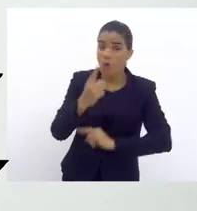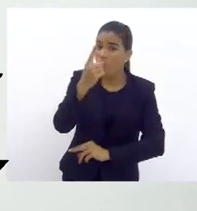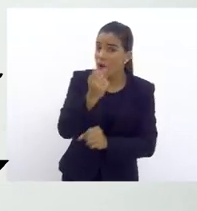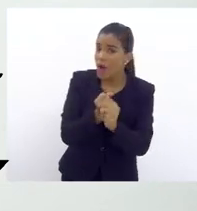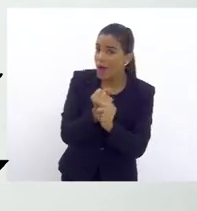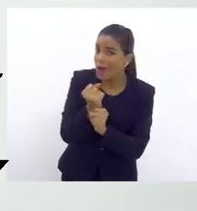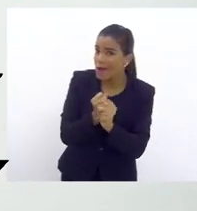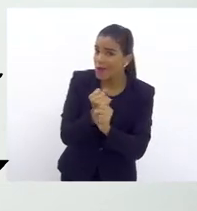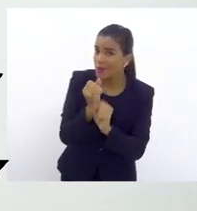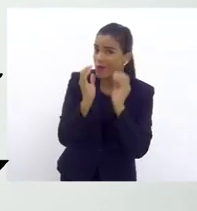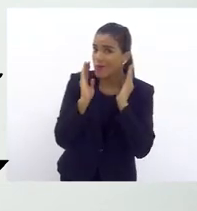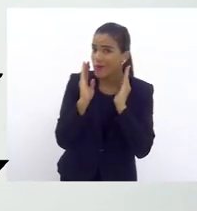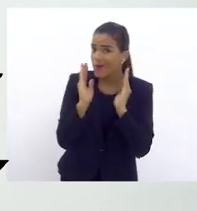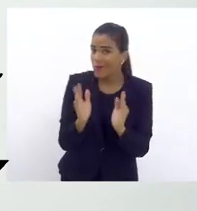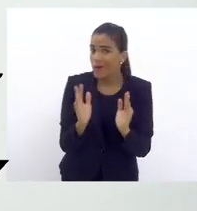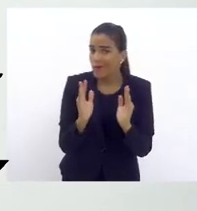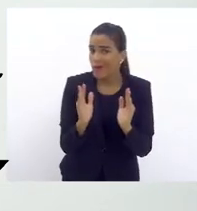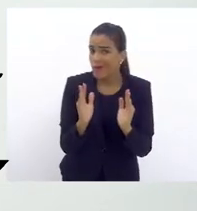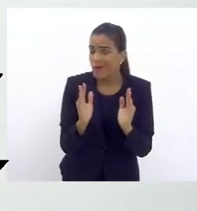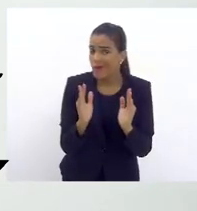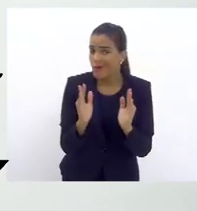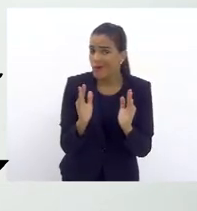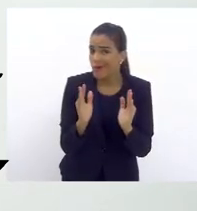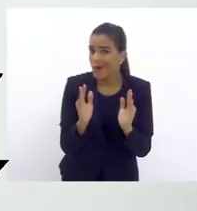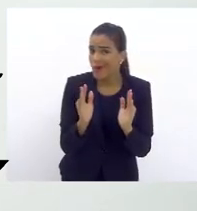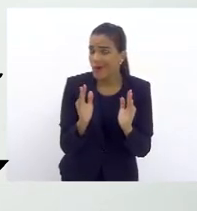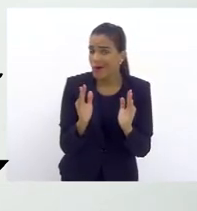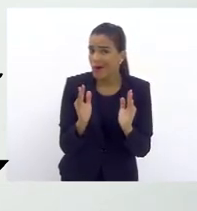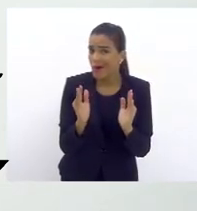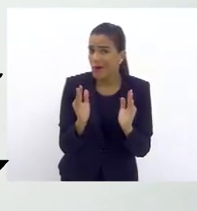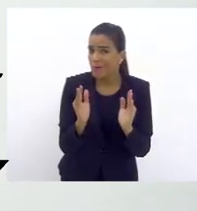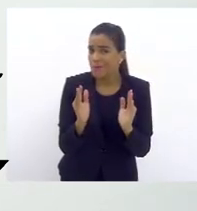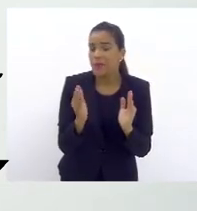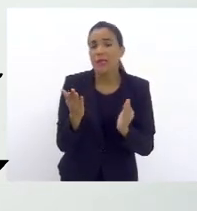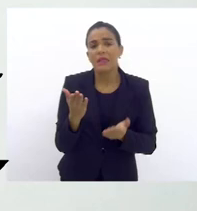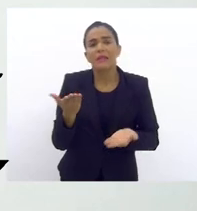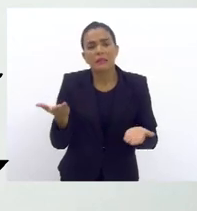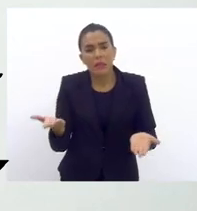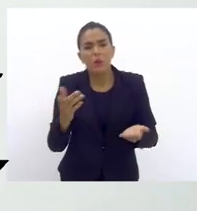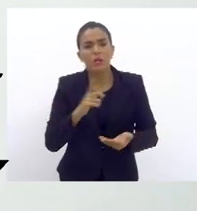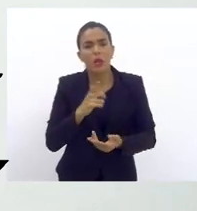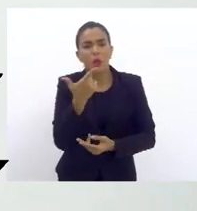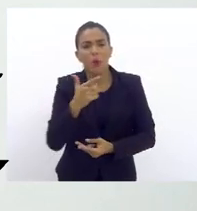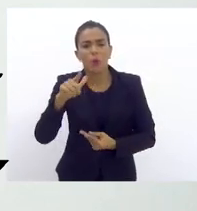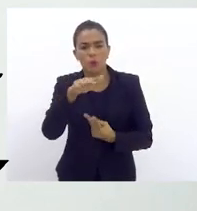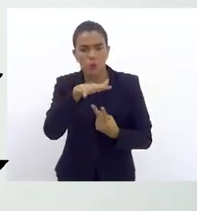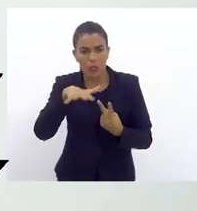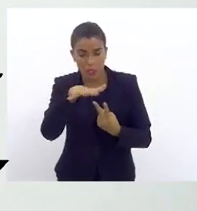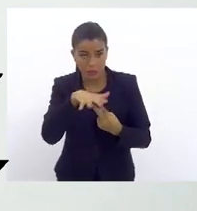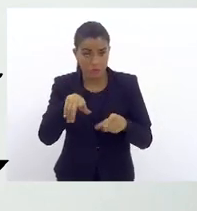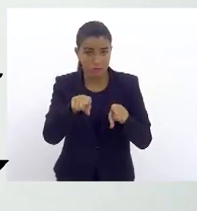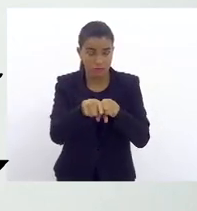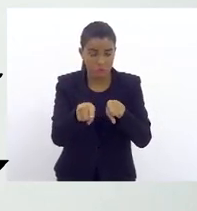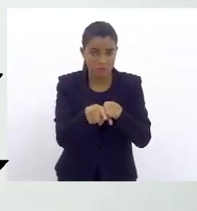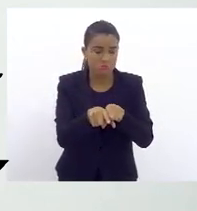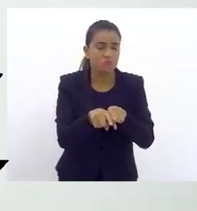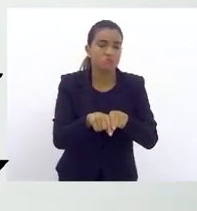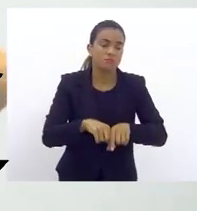ano um ano sem tá por aí nós temos um outro caso também